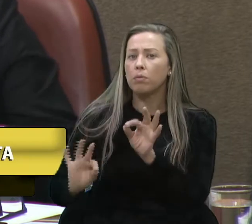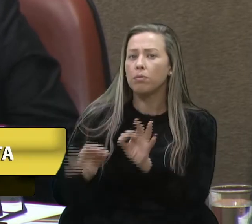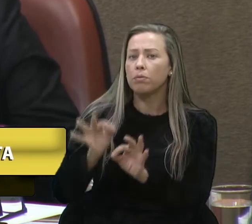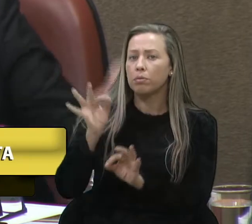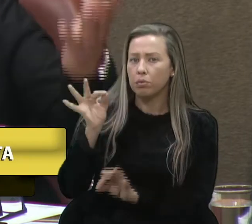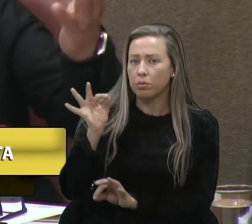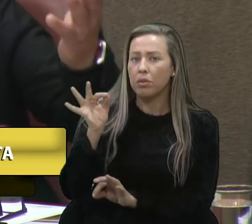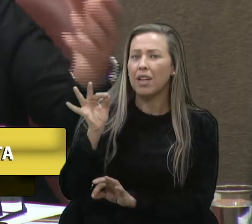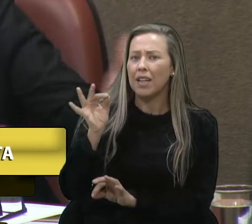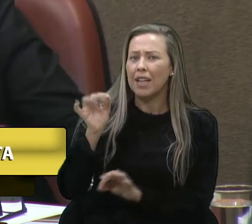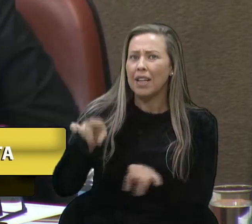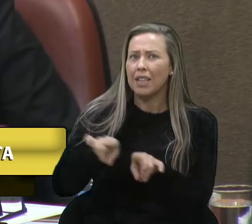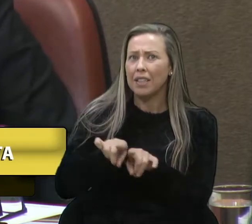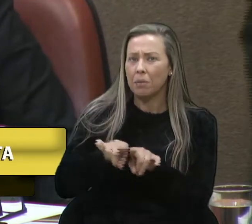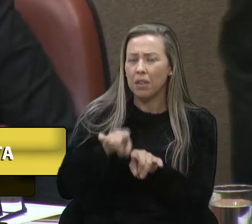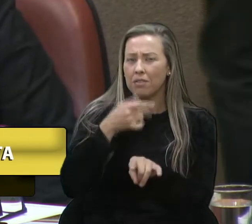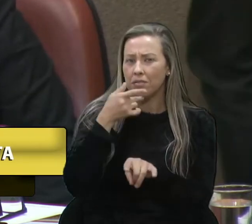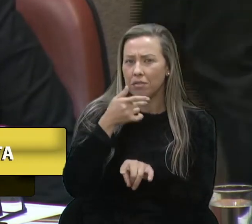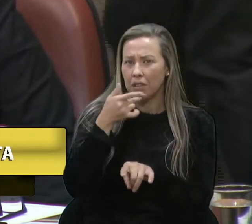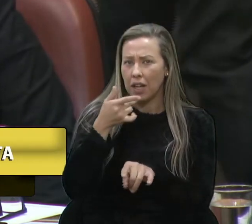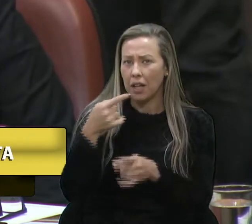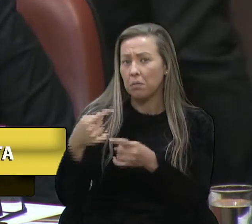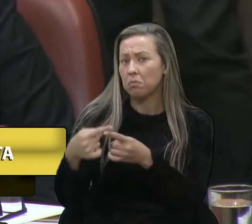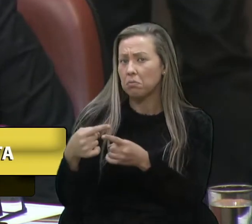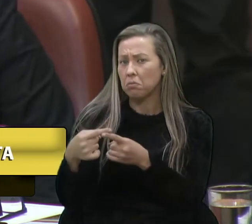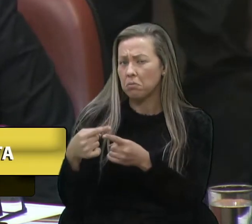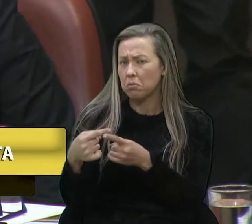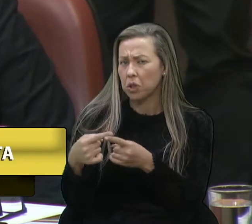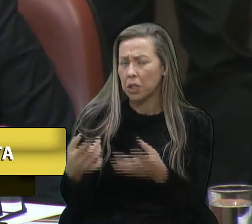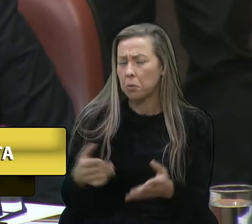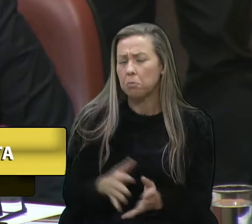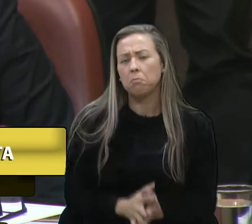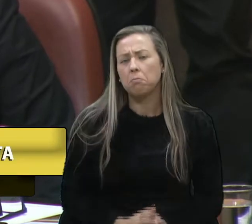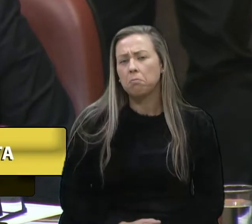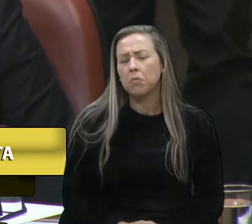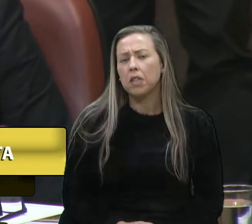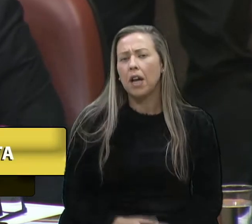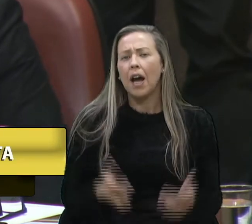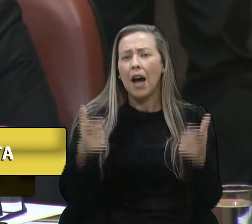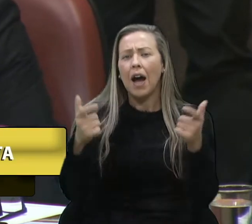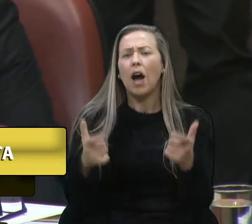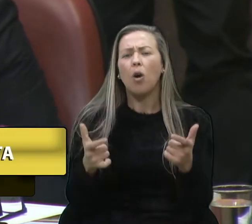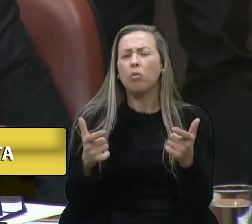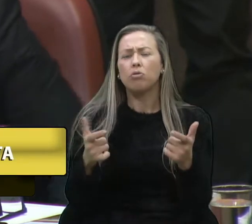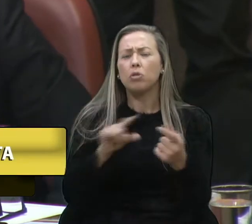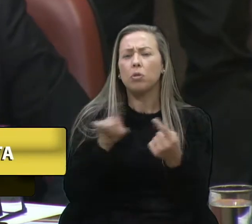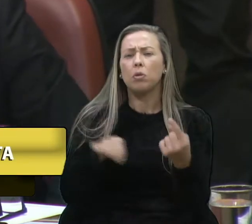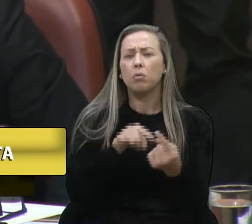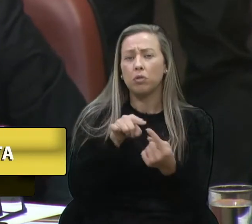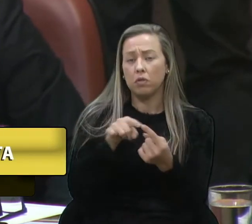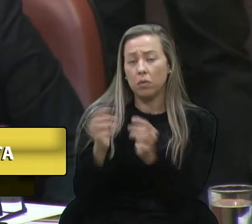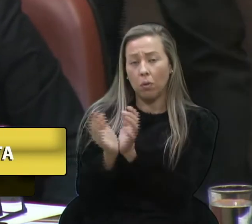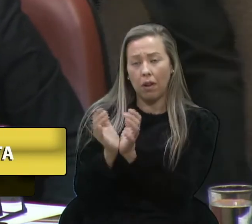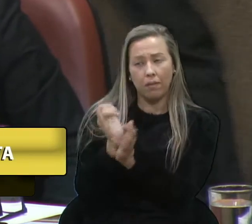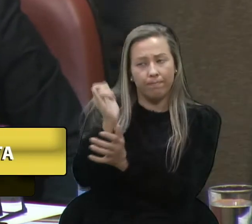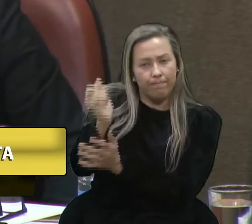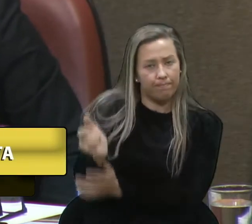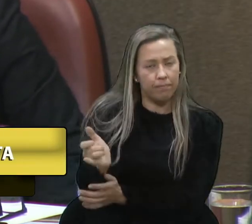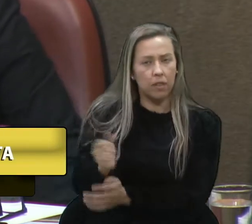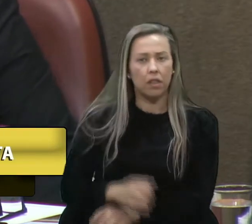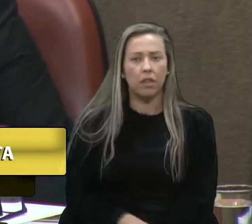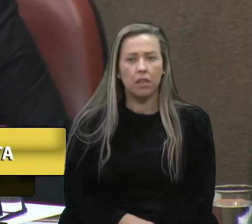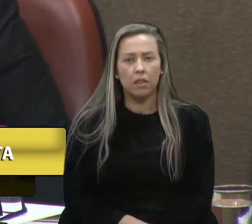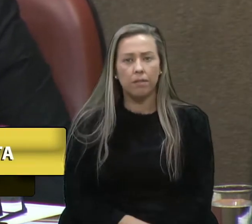de levante, né? Porque aonde é que eu quero chegar, nobre colega? O